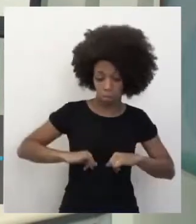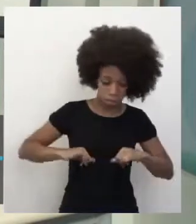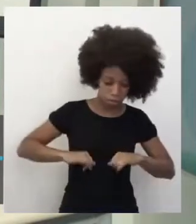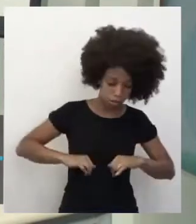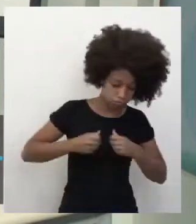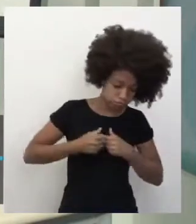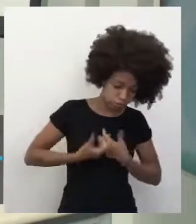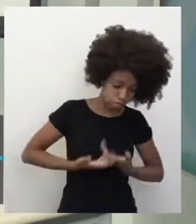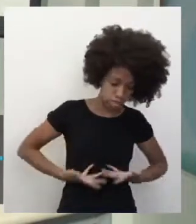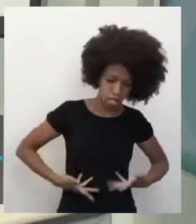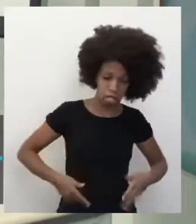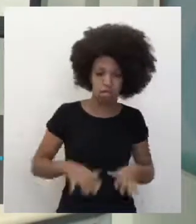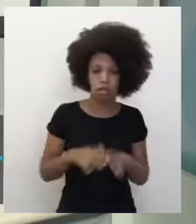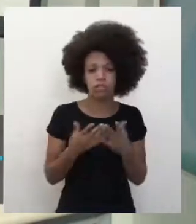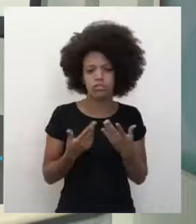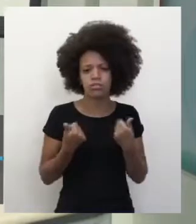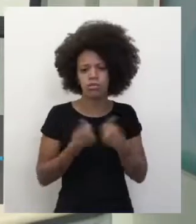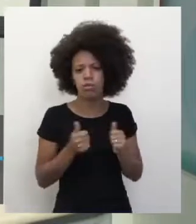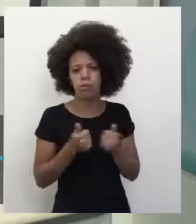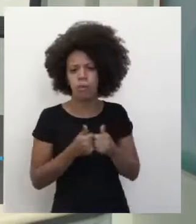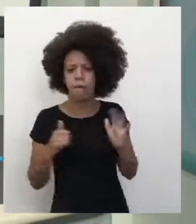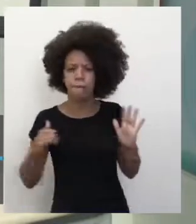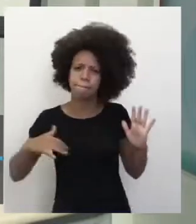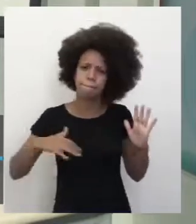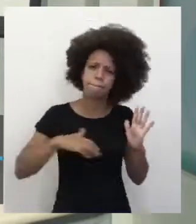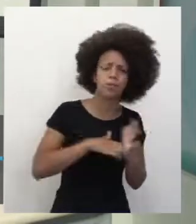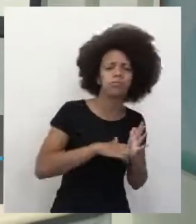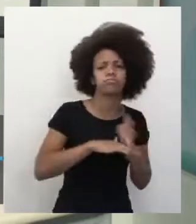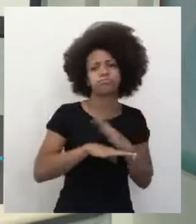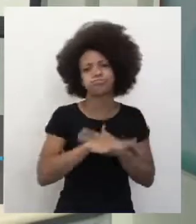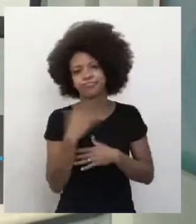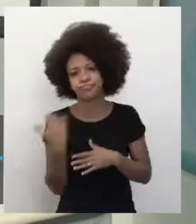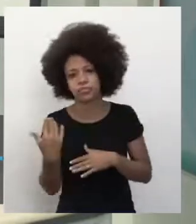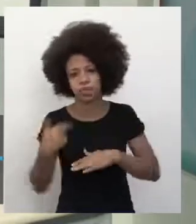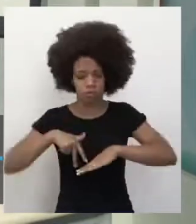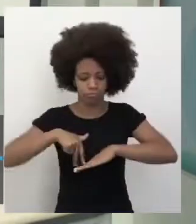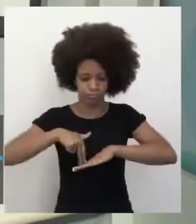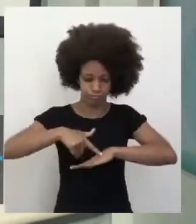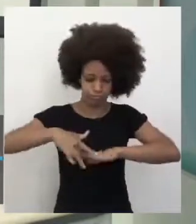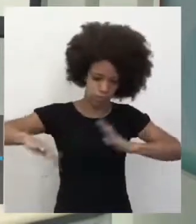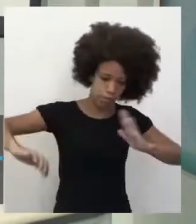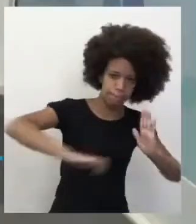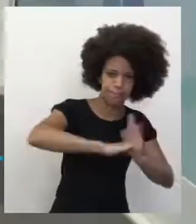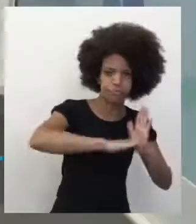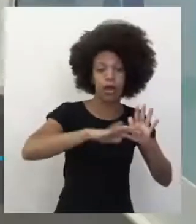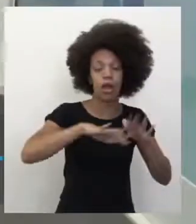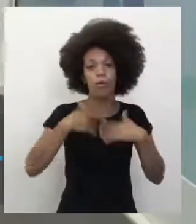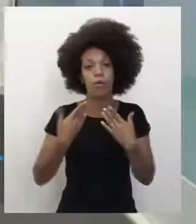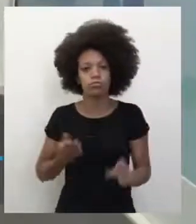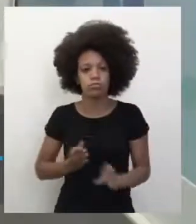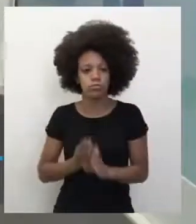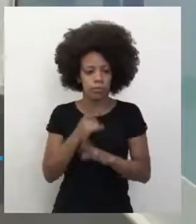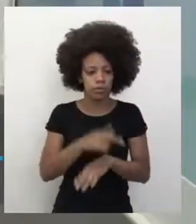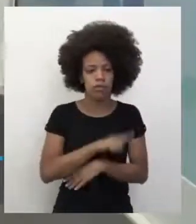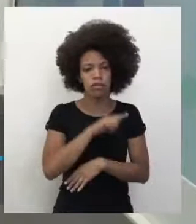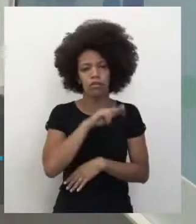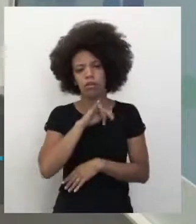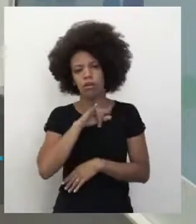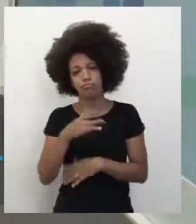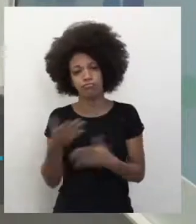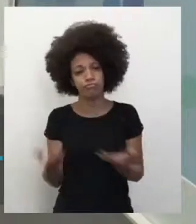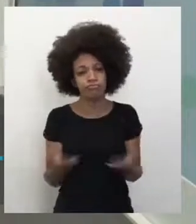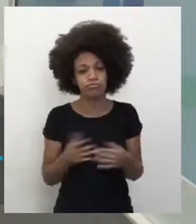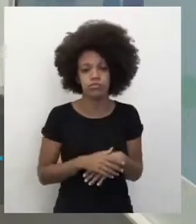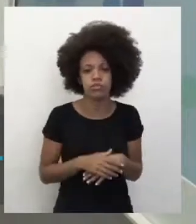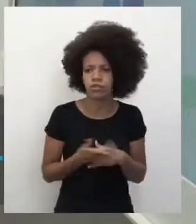do atropelamento do bonde. Aí, quando acharam ele, né, já era tarde demais. Olha que coisa, né? E é interessante que naquela época